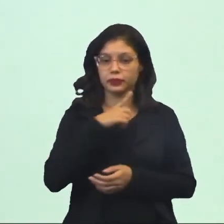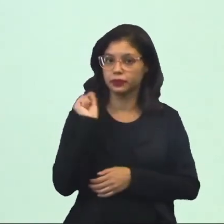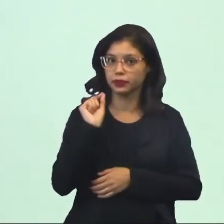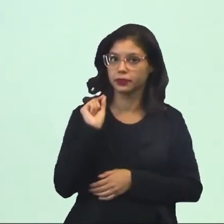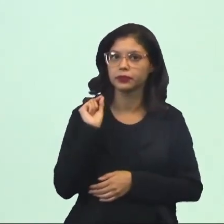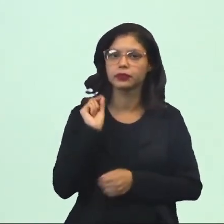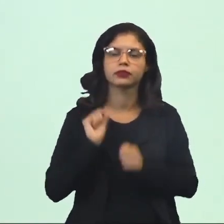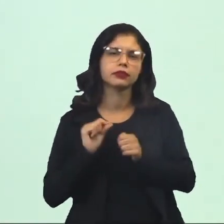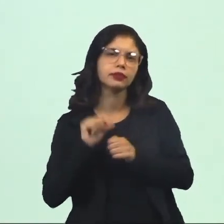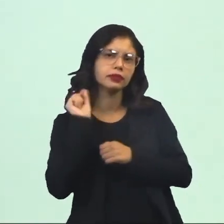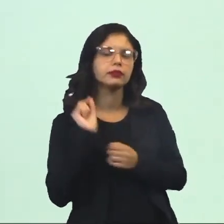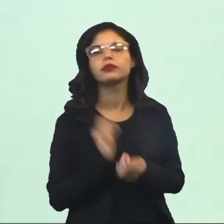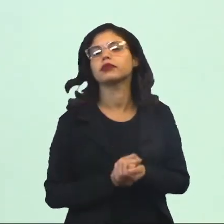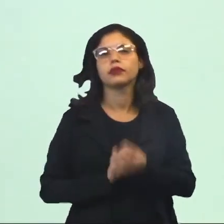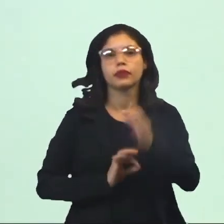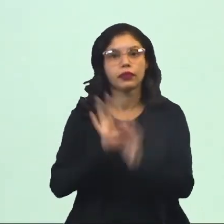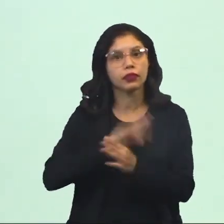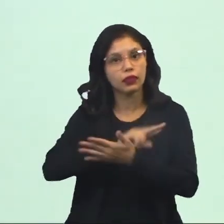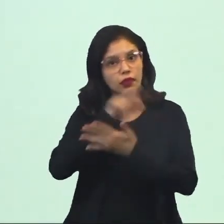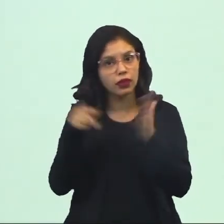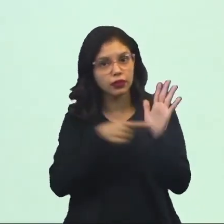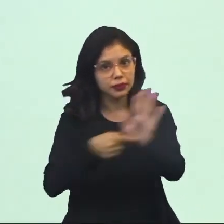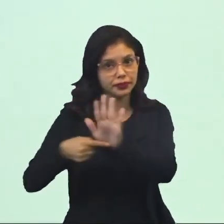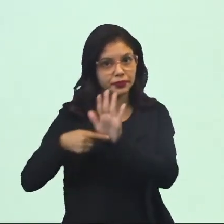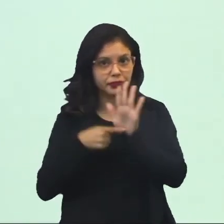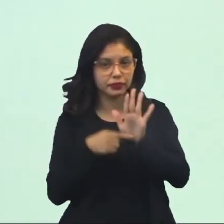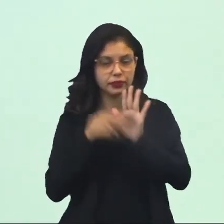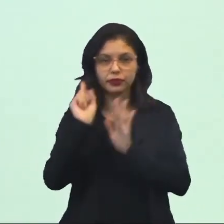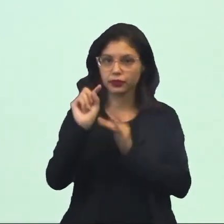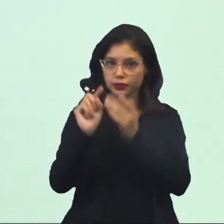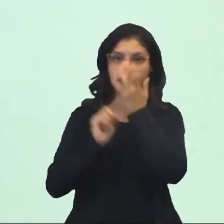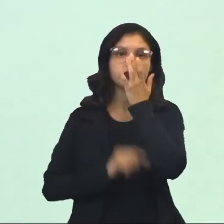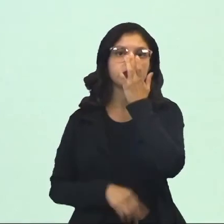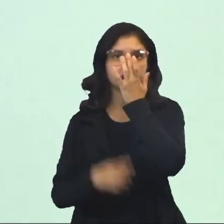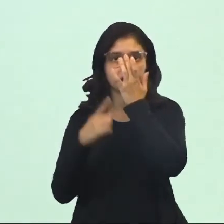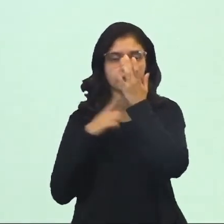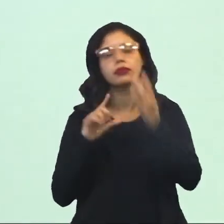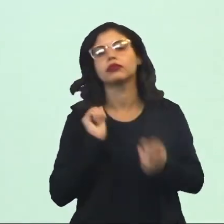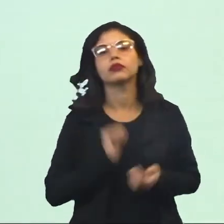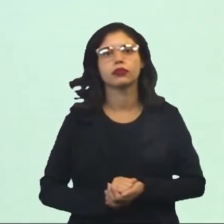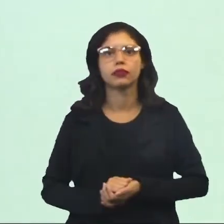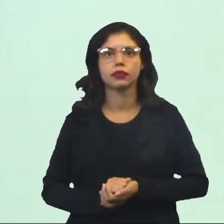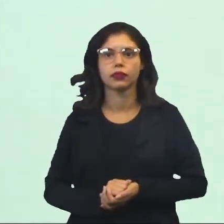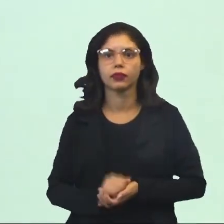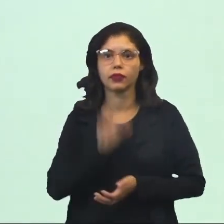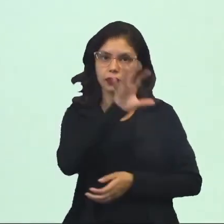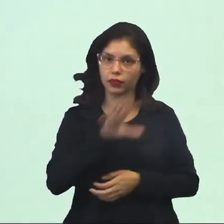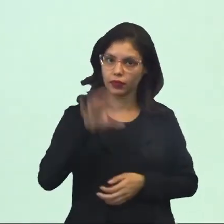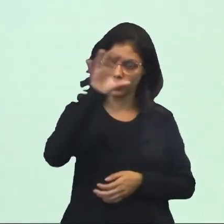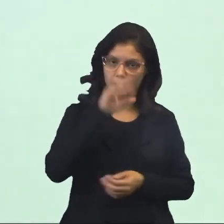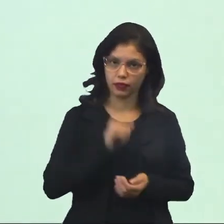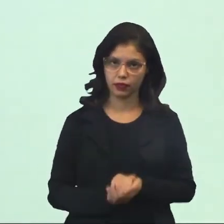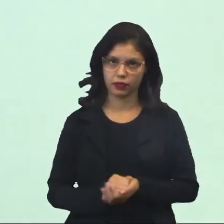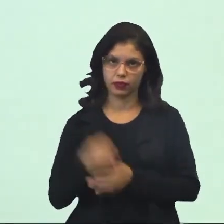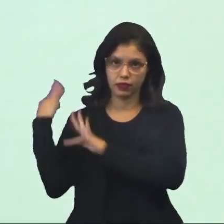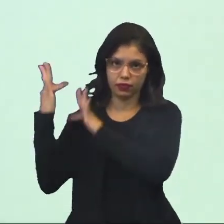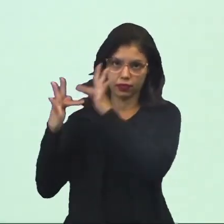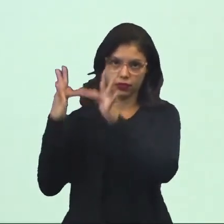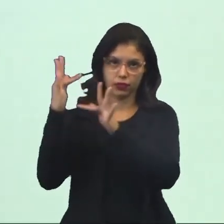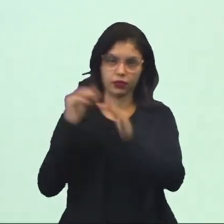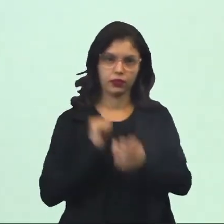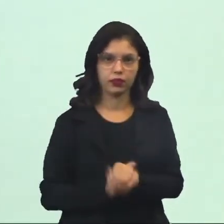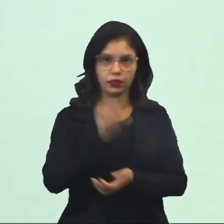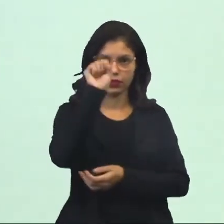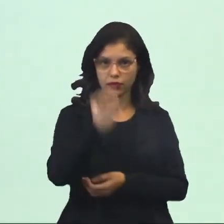nós costumamos fazer? Nós fazemos várias apresentações, né? Então, nós temos apresentações da região, as feiras folclóricas, apresentações da